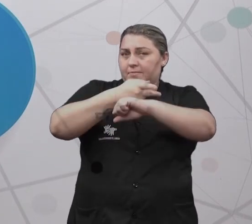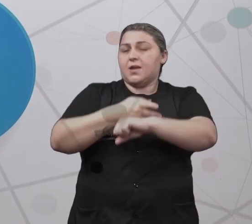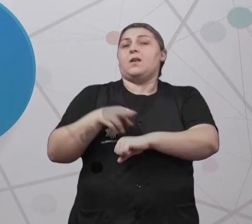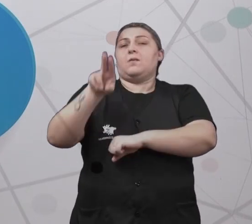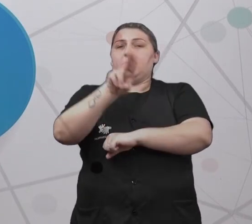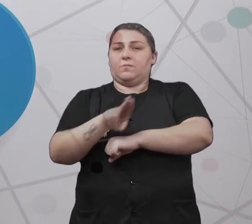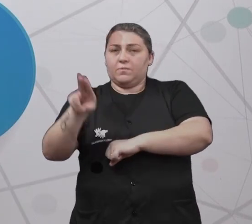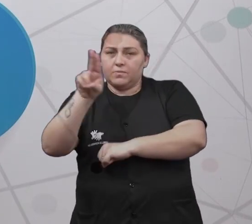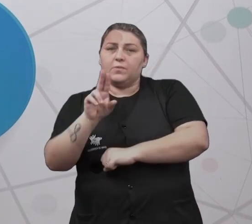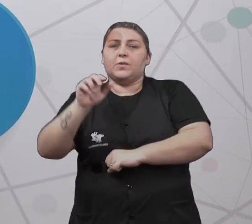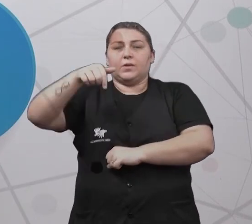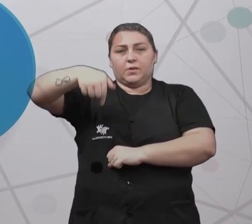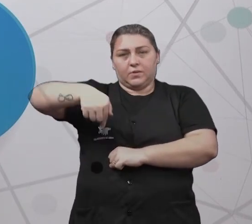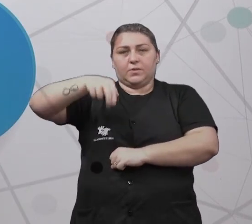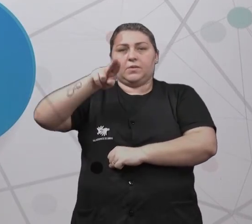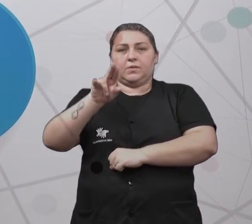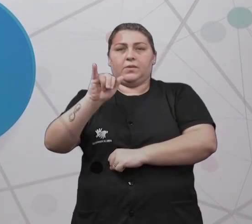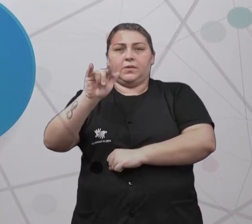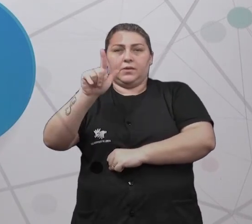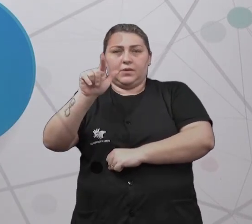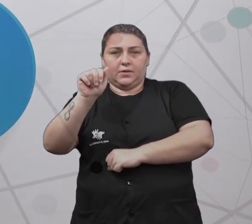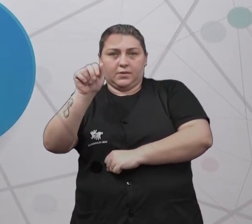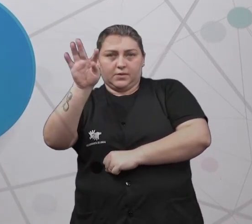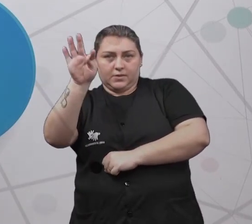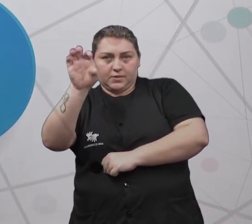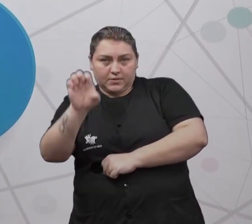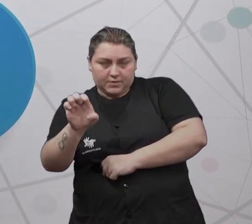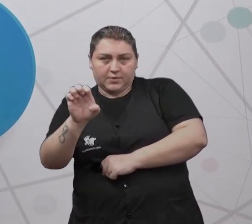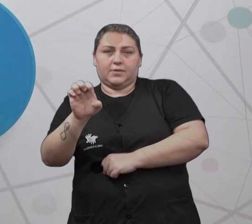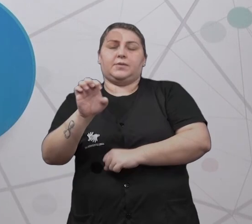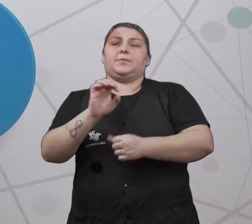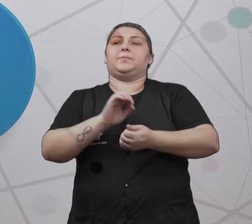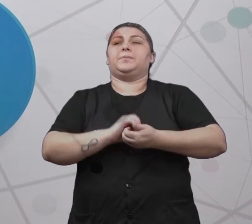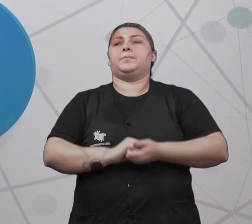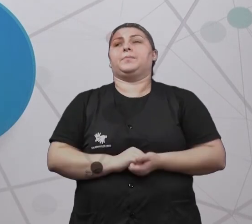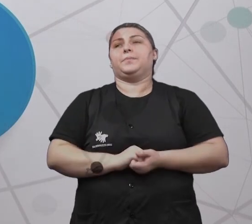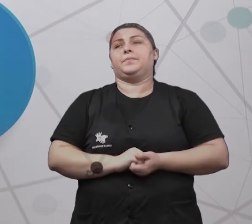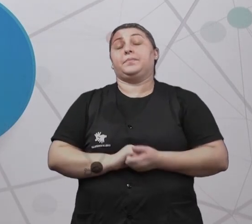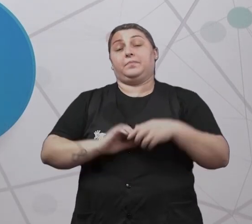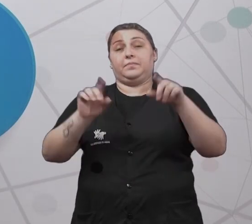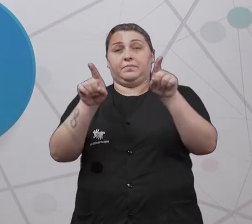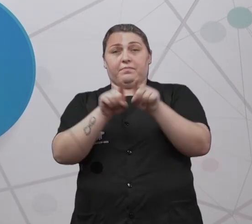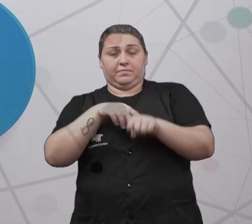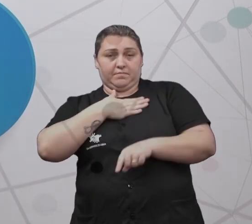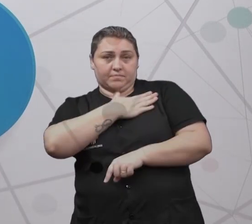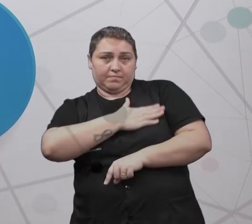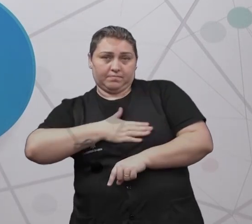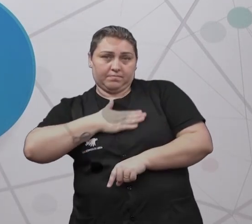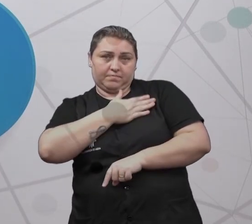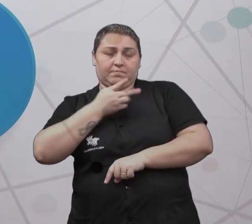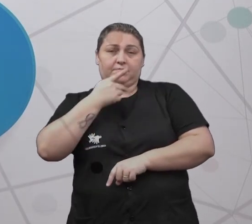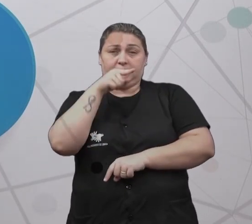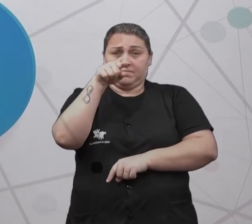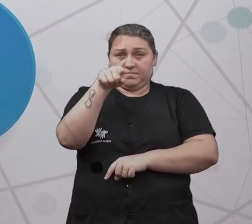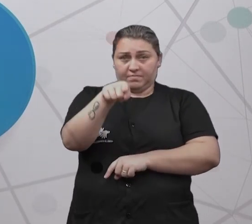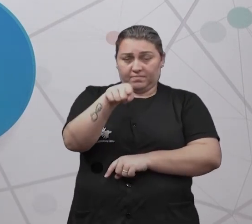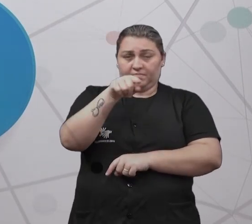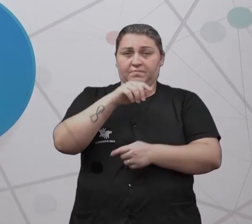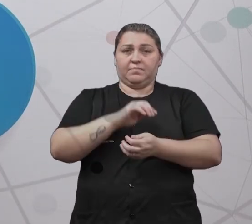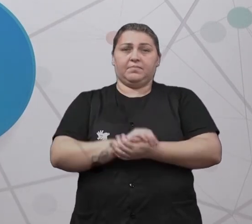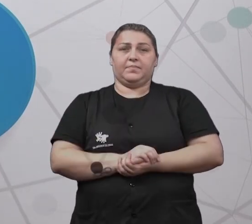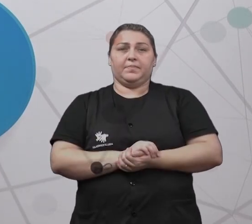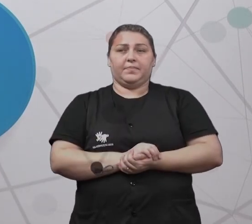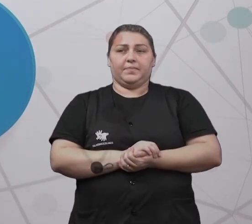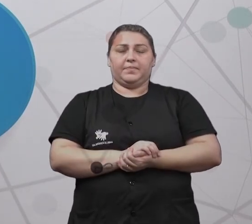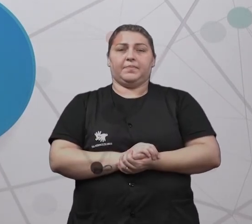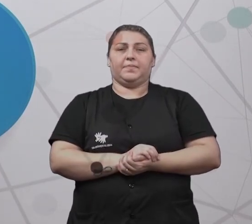eu utilizo o quilate para medir, né, a massa do ouro. Eu também gostaria de falar para você quando a